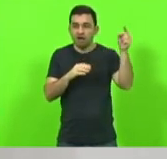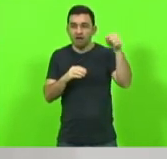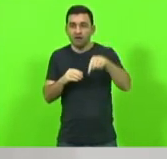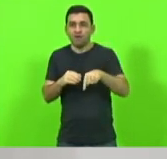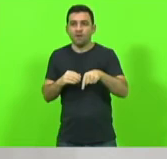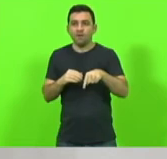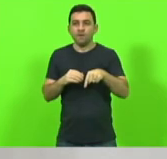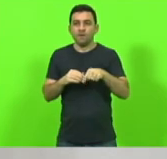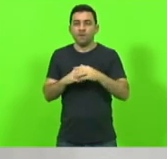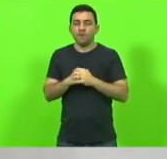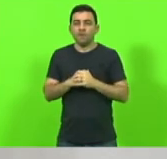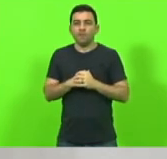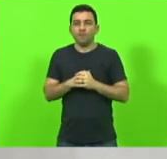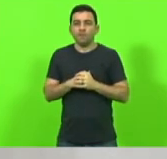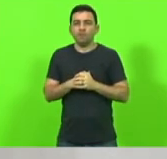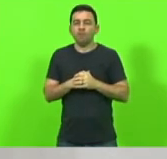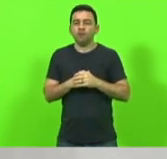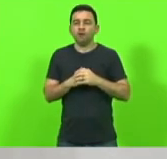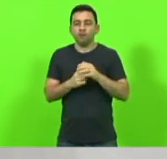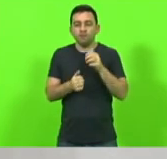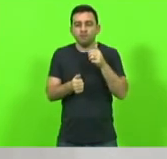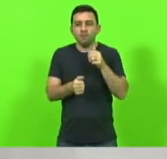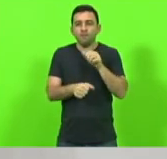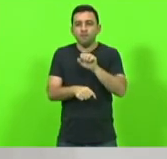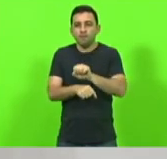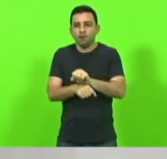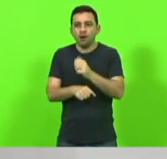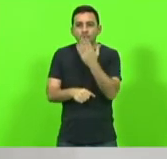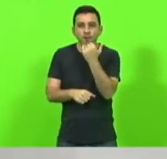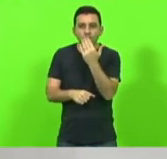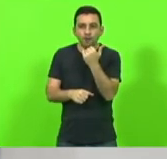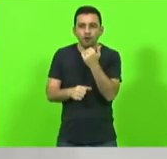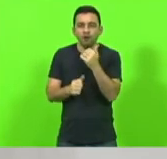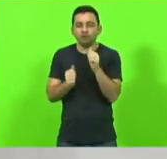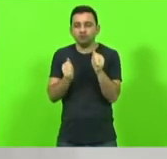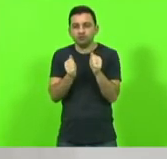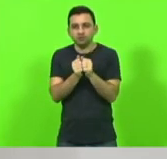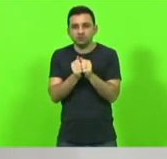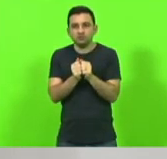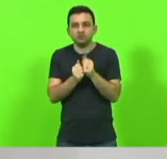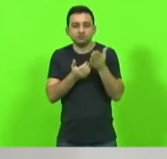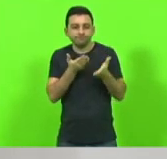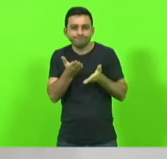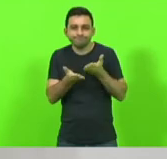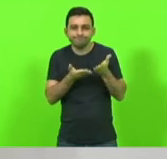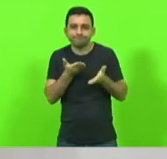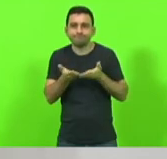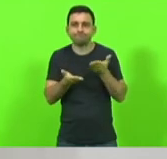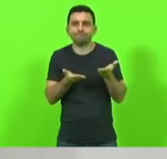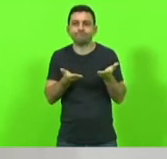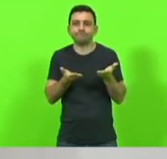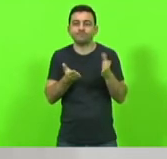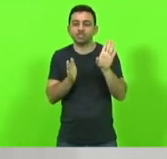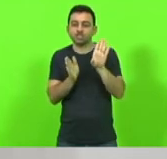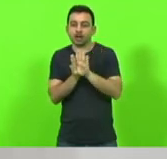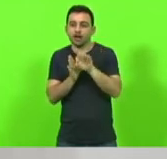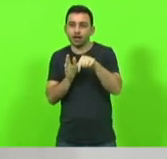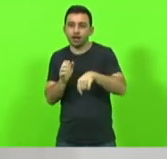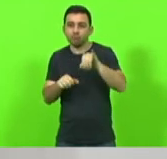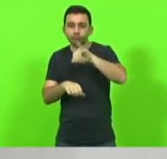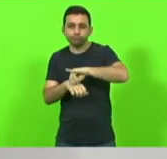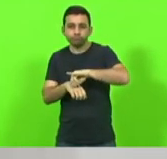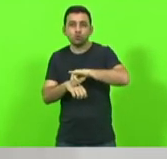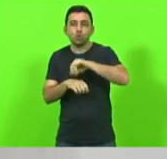para fazer alimentação na estrada, para atender suas necessidades, chega aqui no